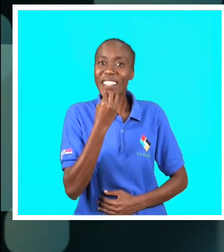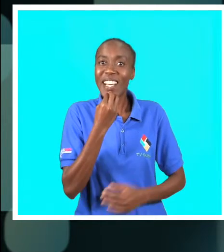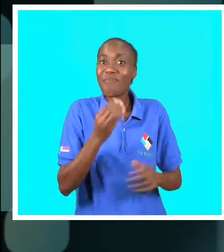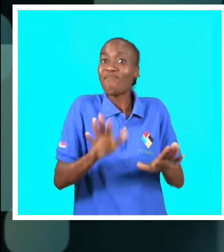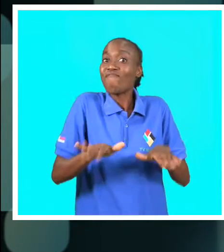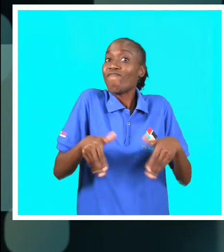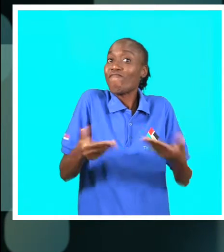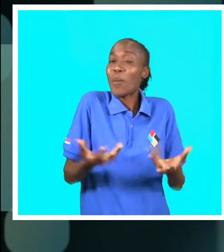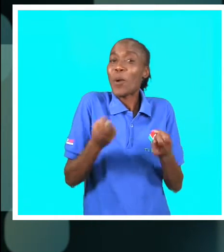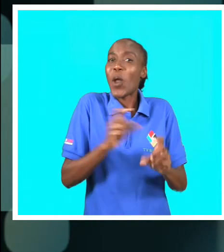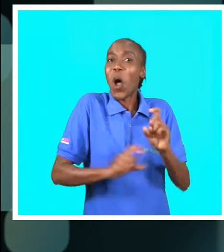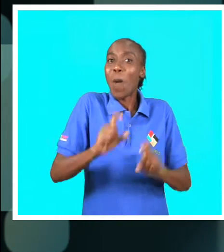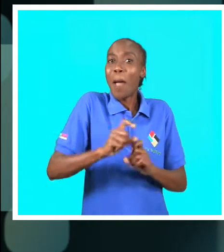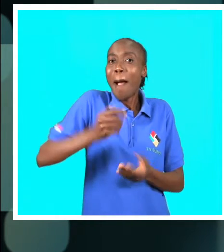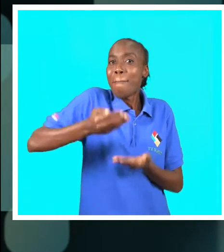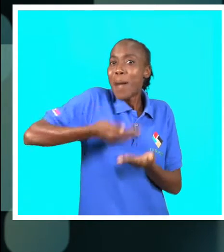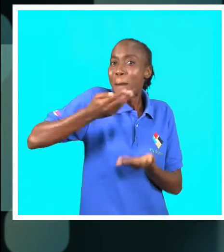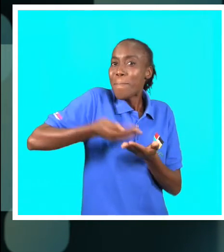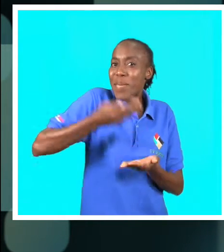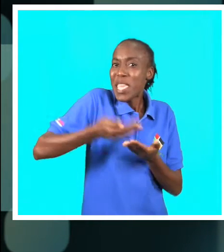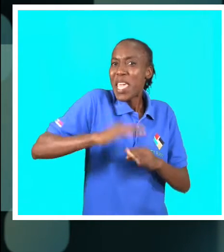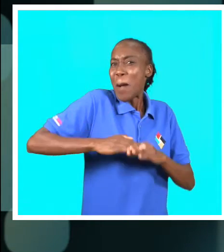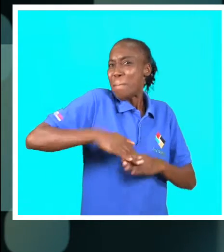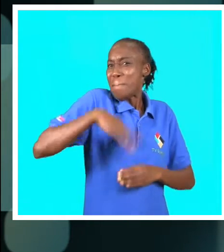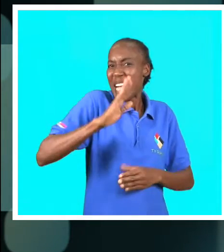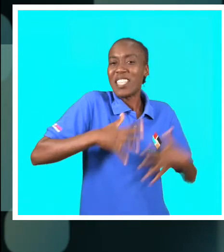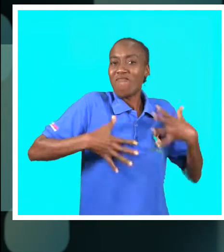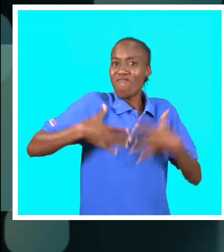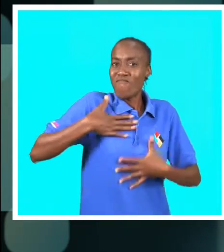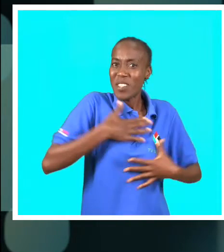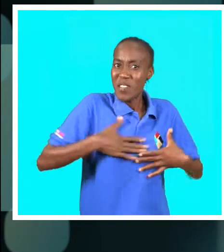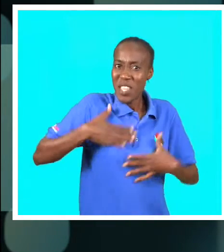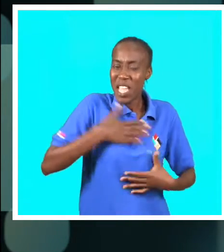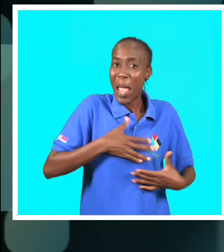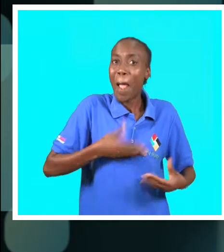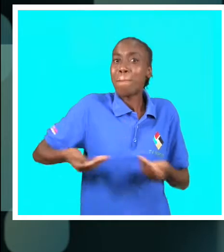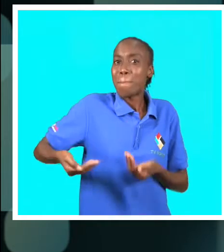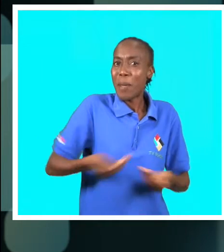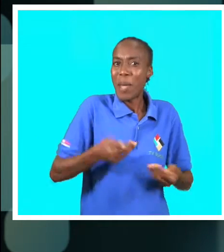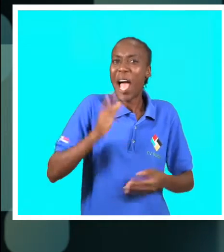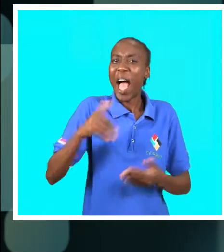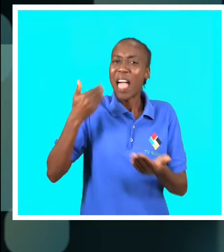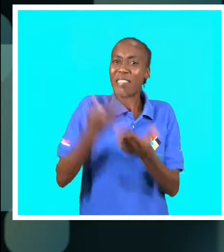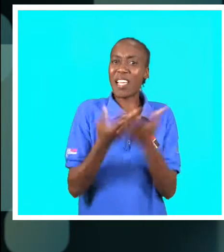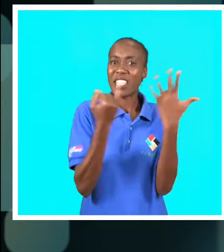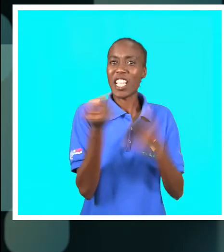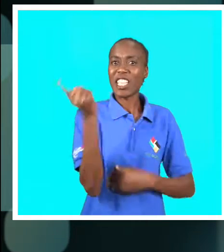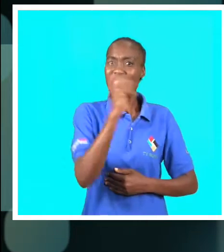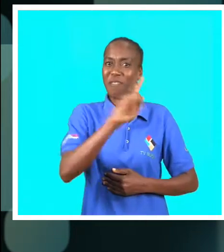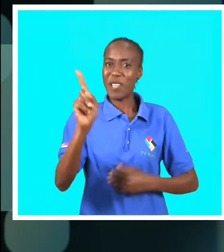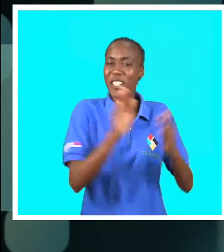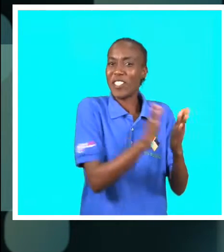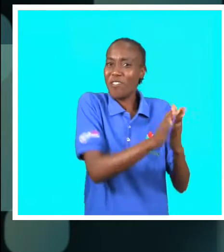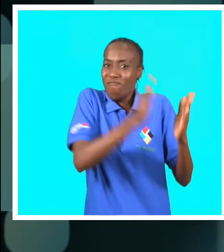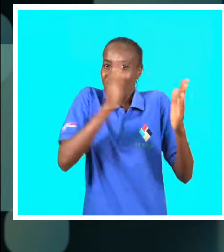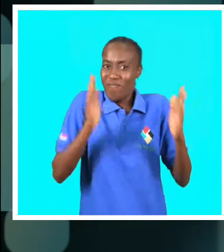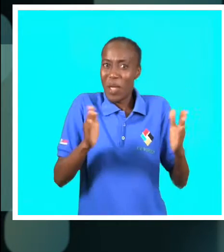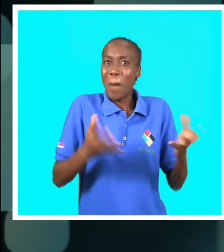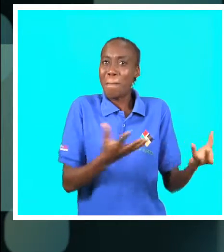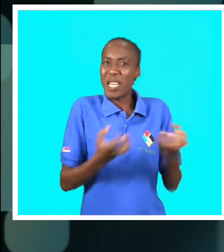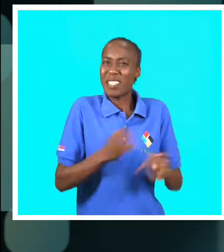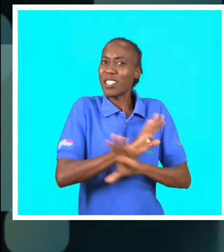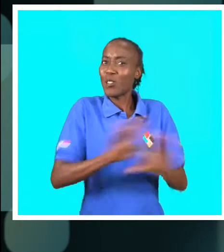outros alimentos. Vamos adicionar as papas enriquecidas na criança, mas até aos seis